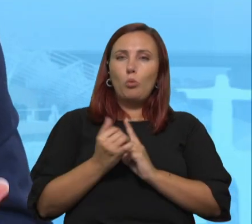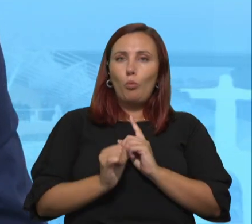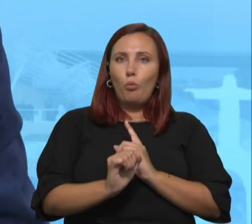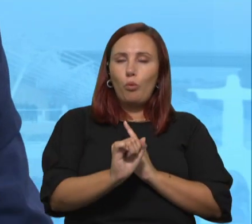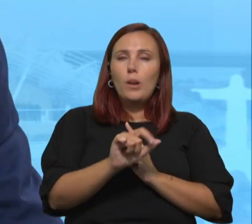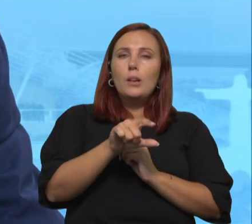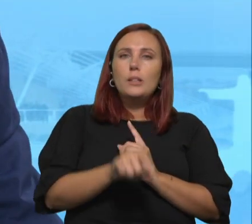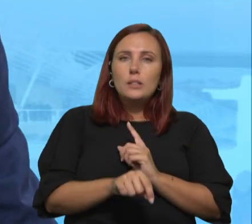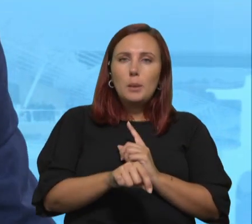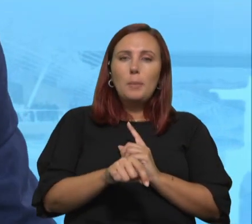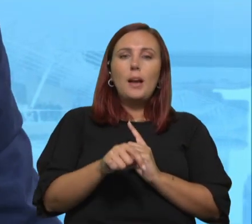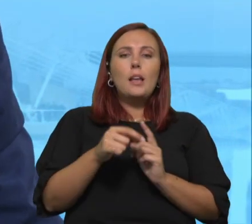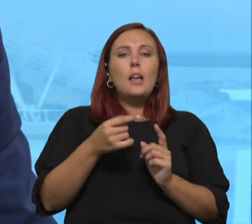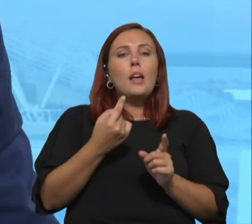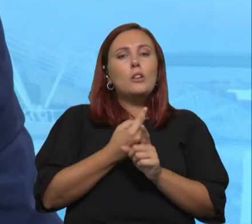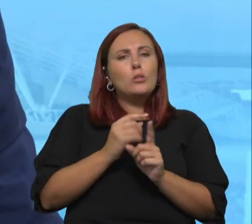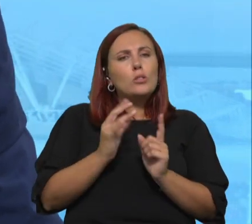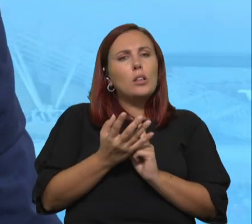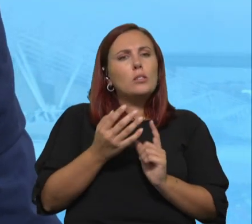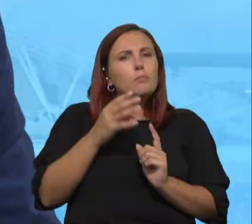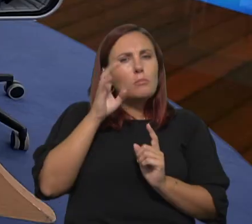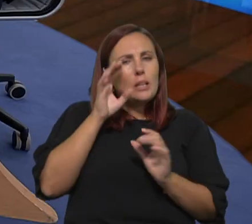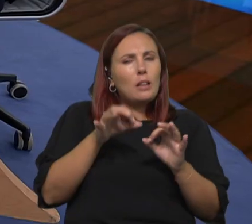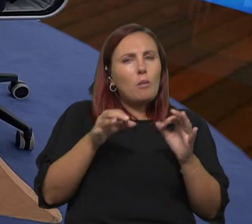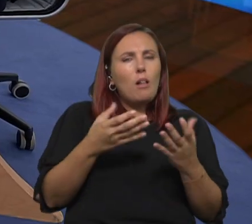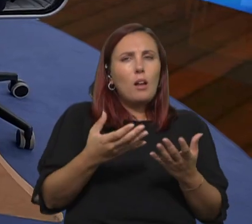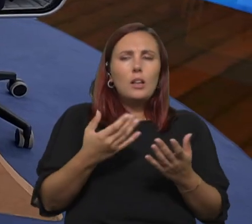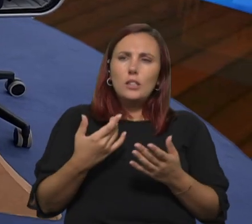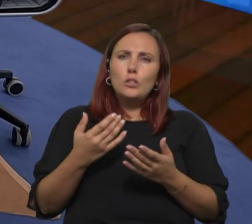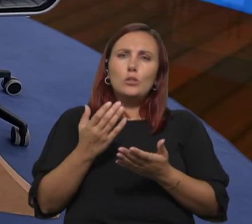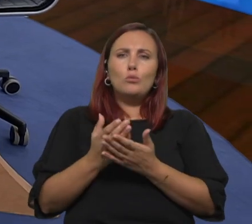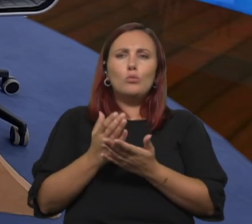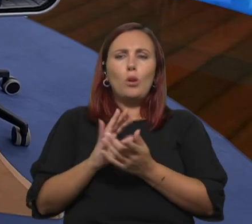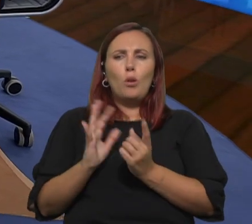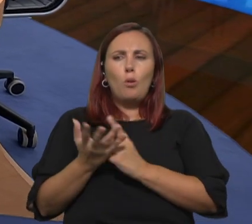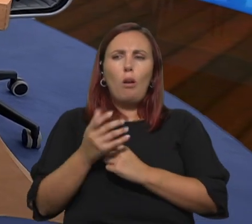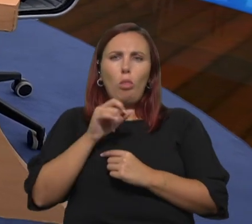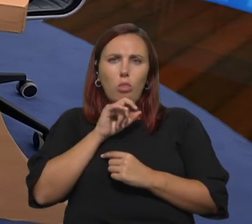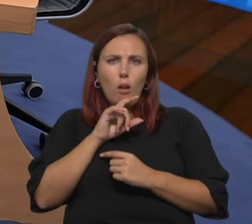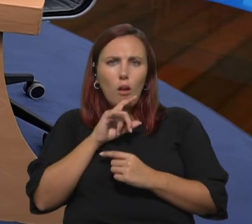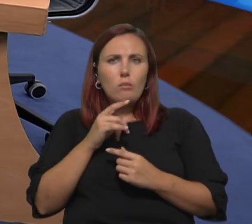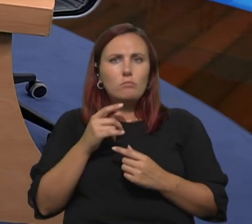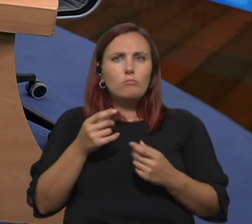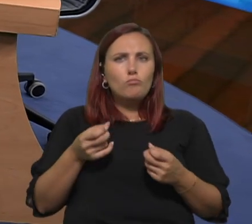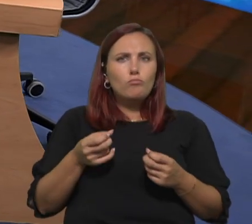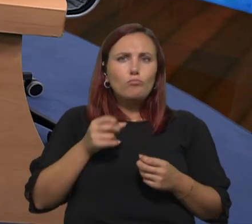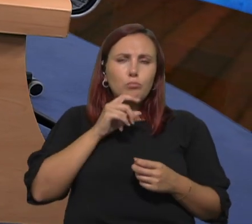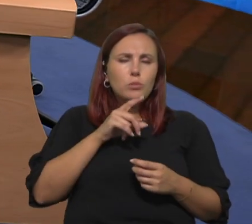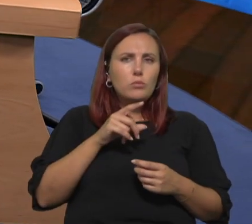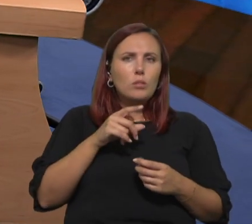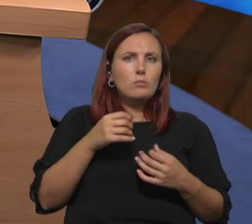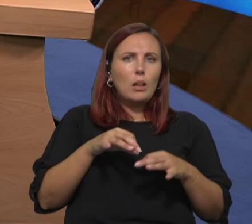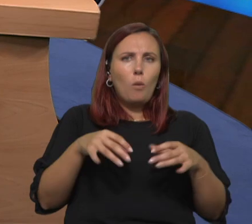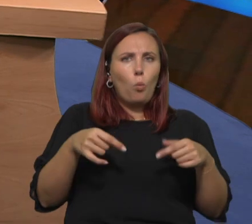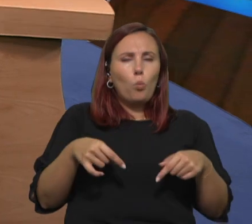a partir da sua realidade concreta. E isso é possível num ambiente escolar, num ambiente pedagógico que hoje a escola tem? Sim, eu penso